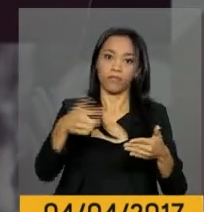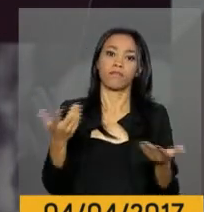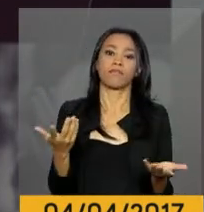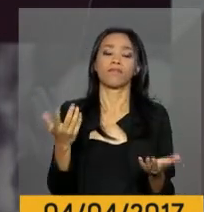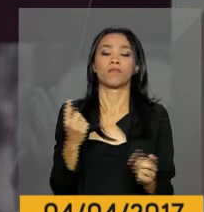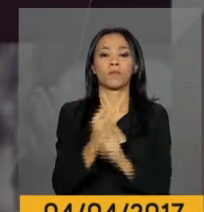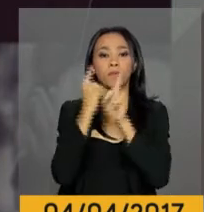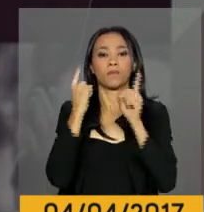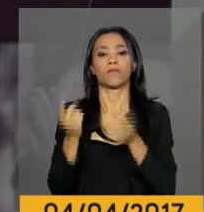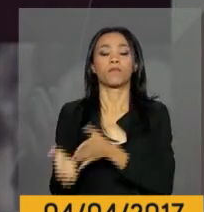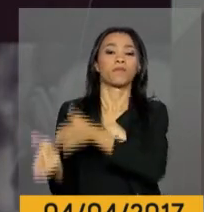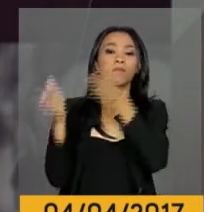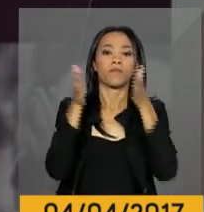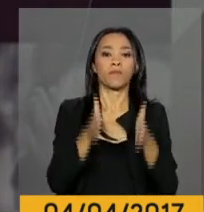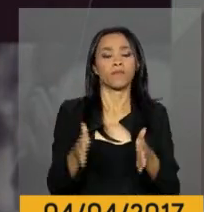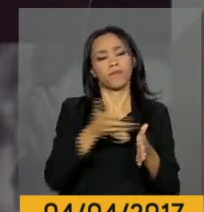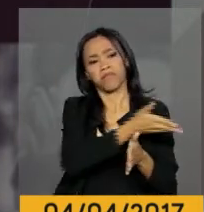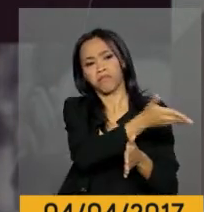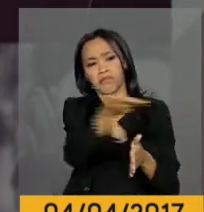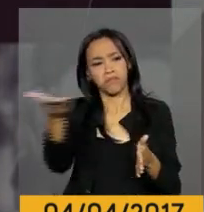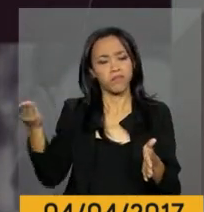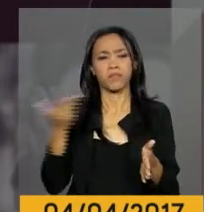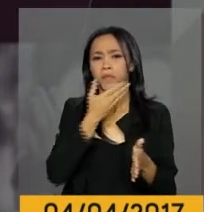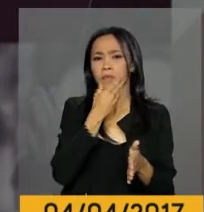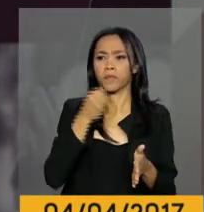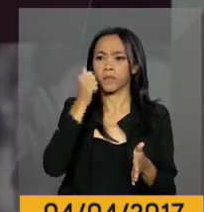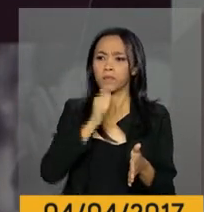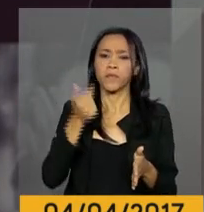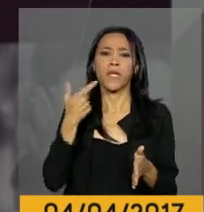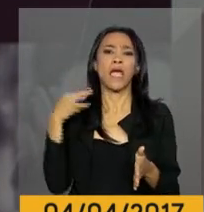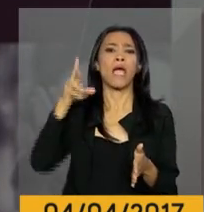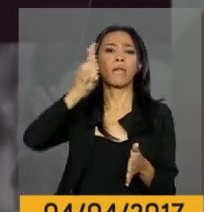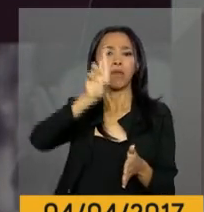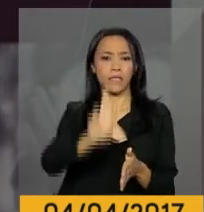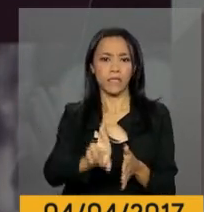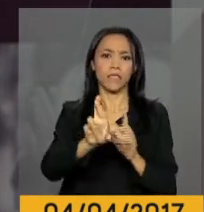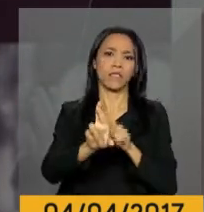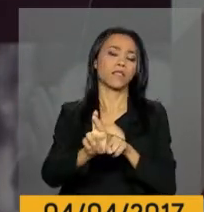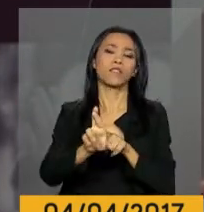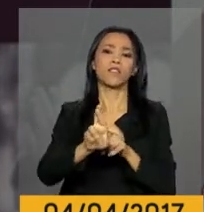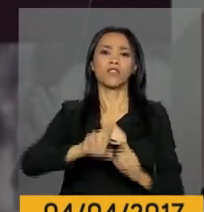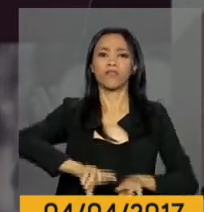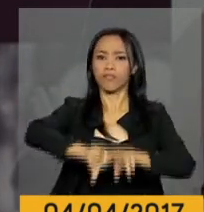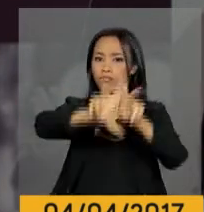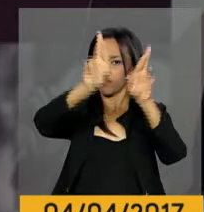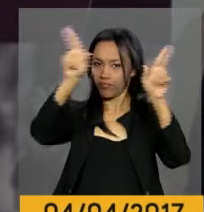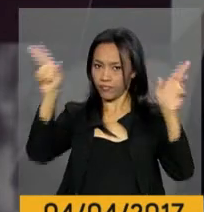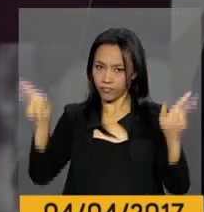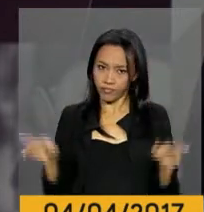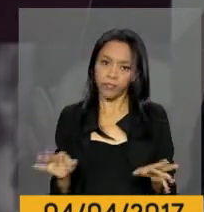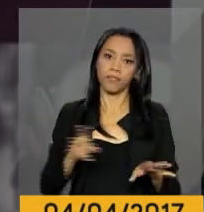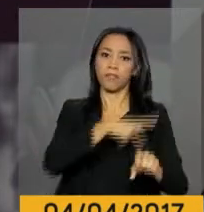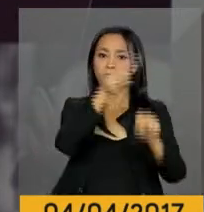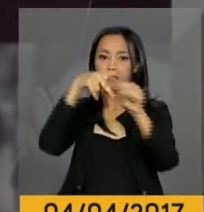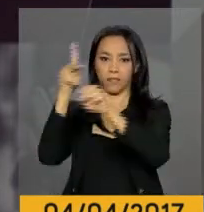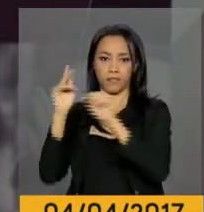senhores representantes de organizações internacionais. É uma honra